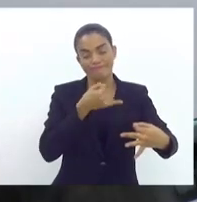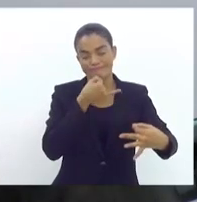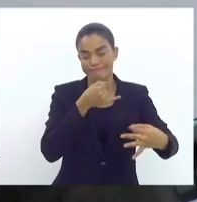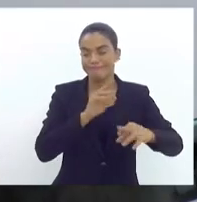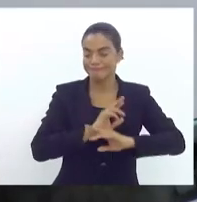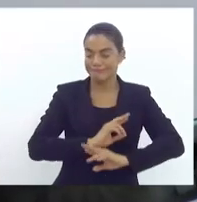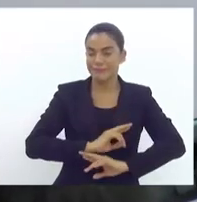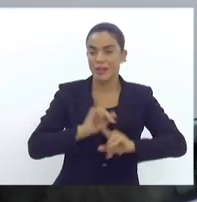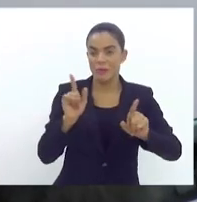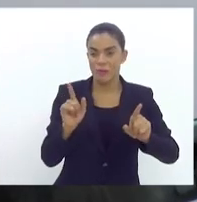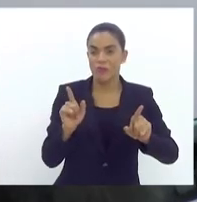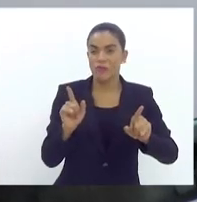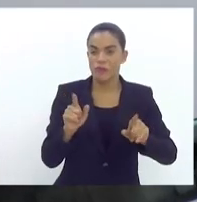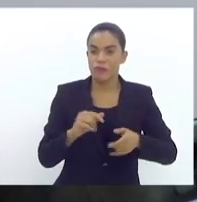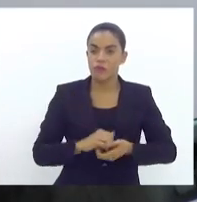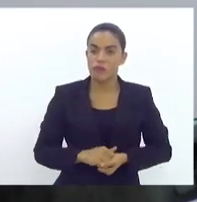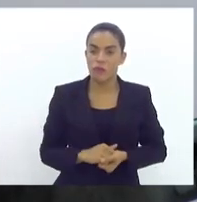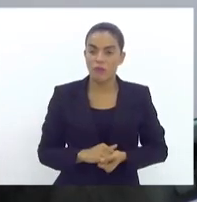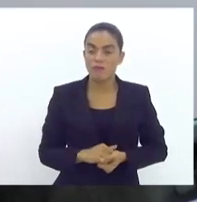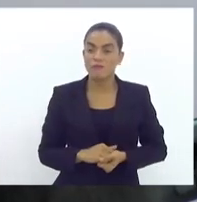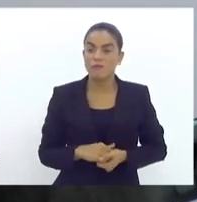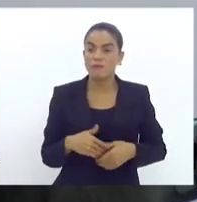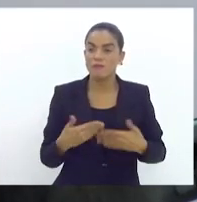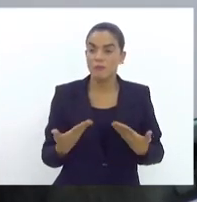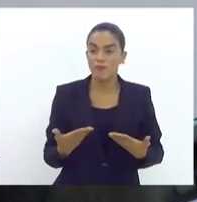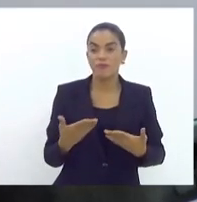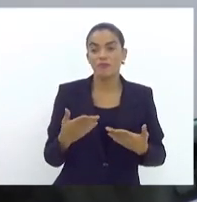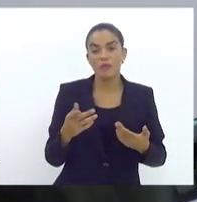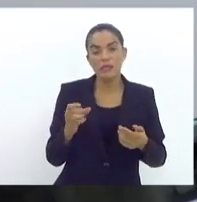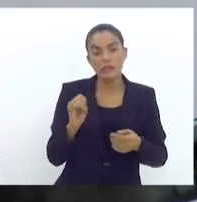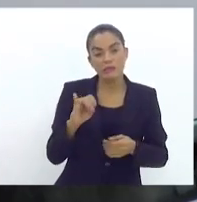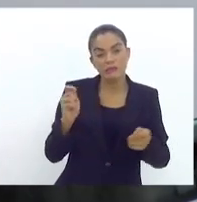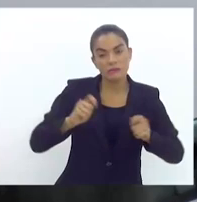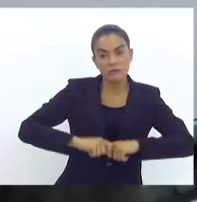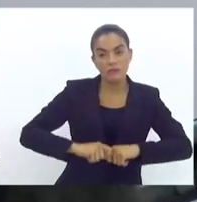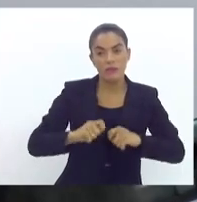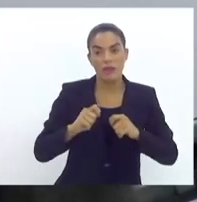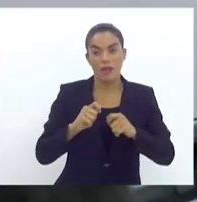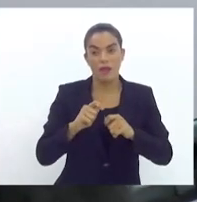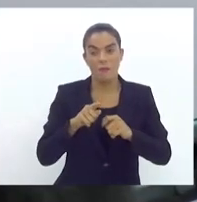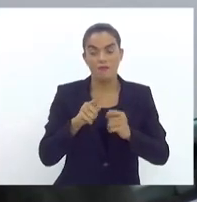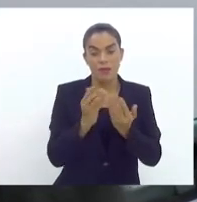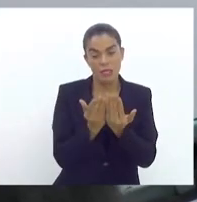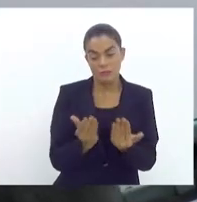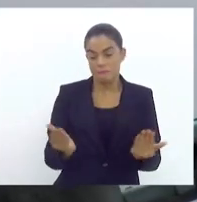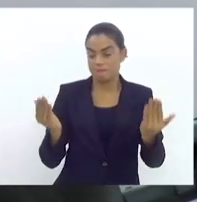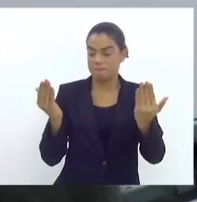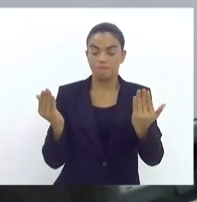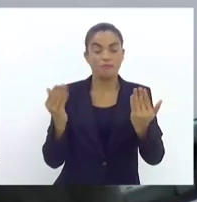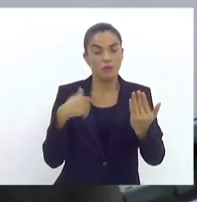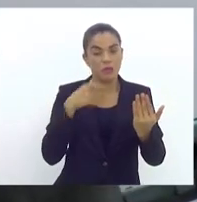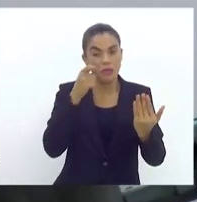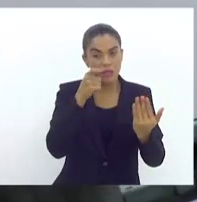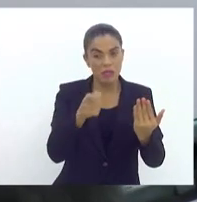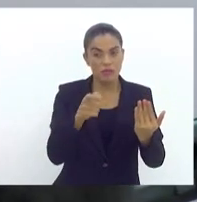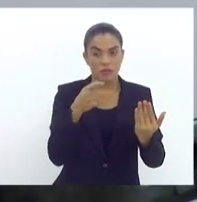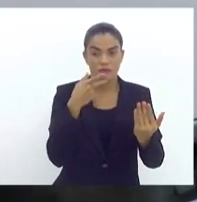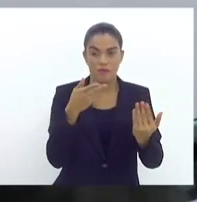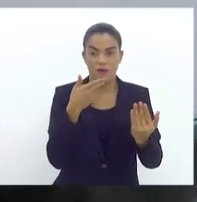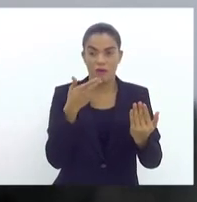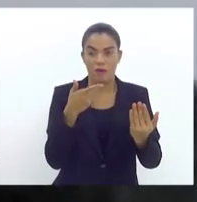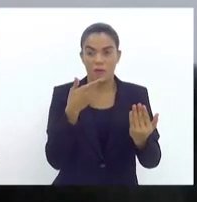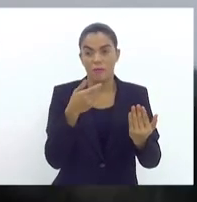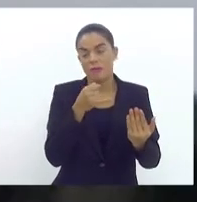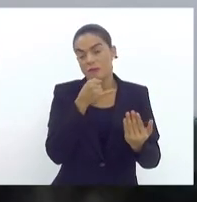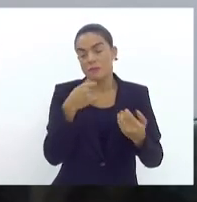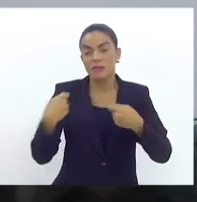tem sempre um ato de distorção então Se a gente pudesse ter esse experimento eu acho interessante coloca né